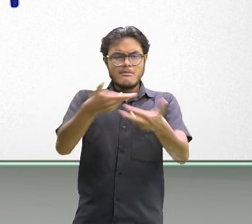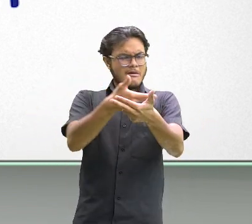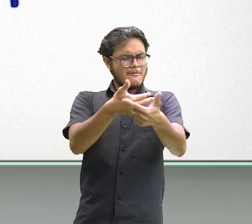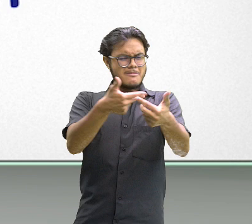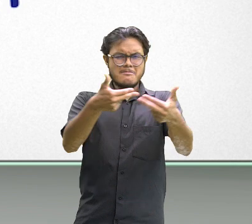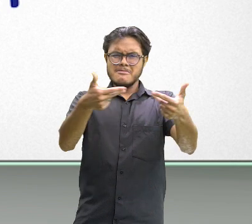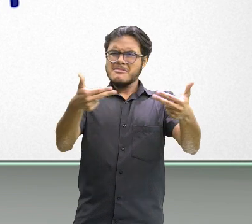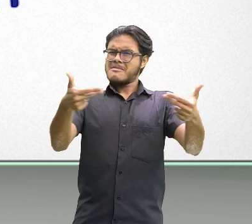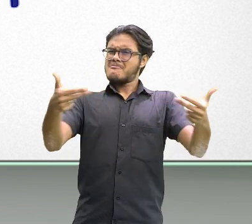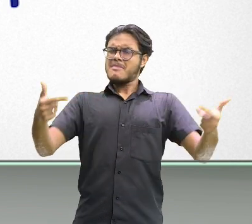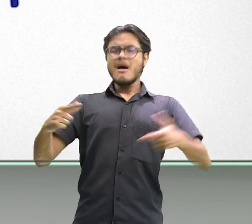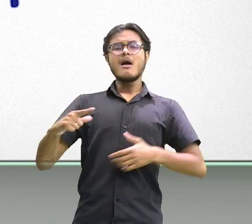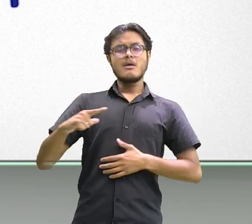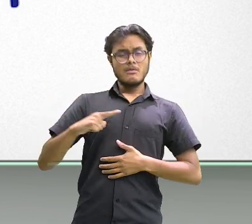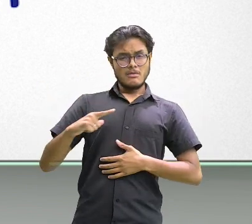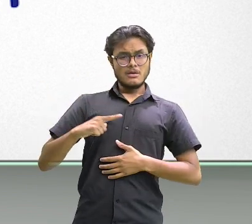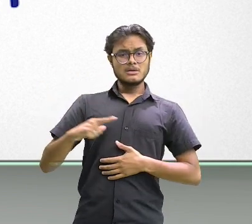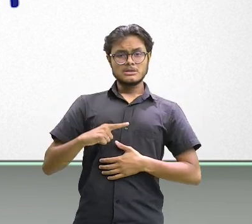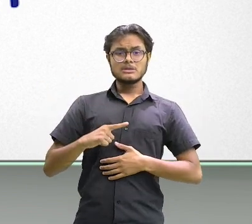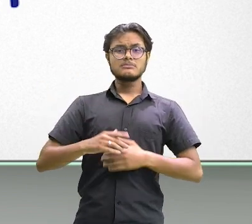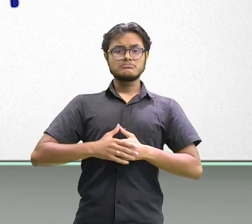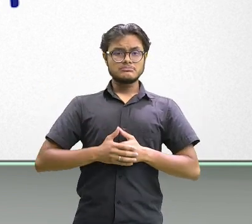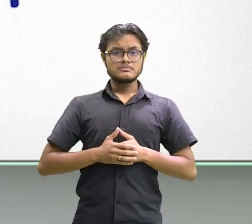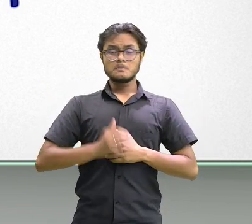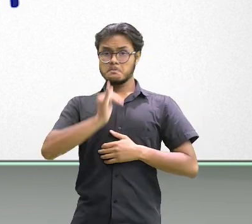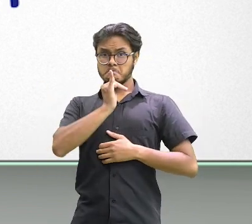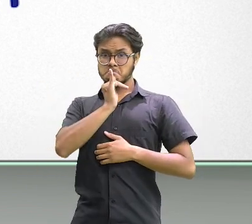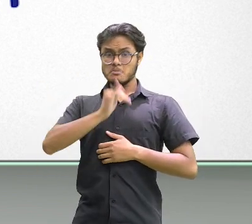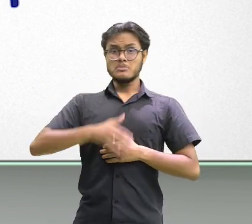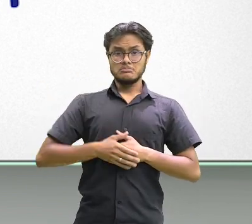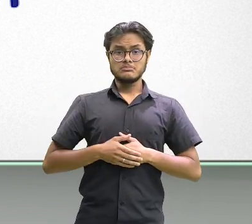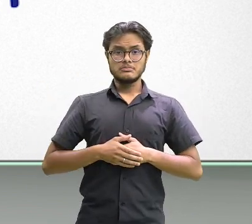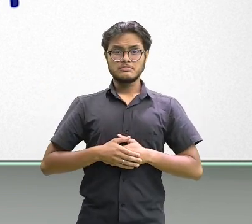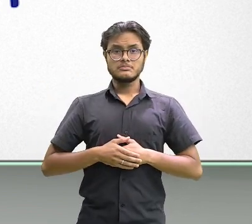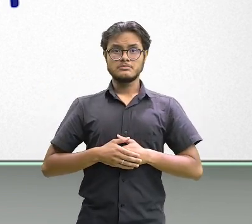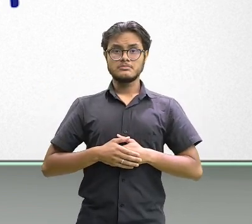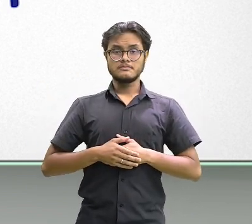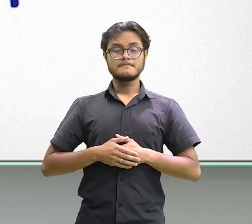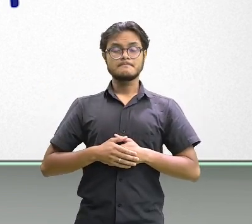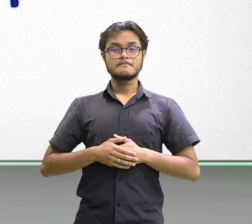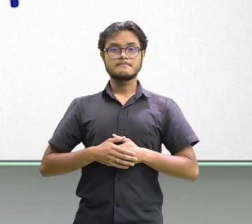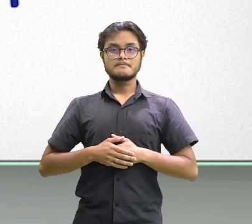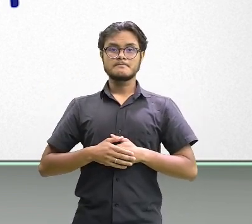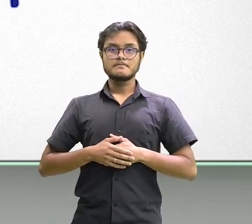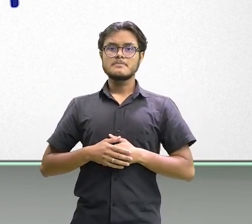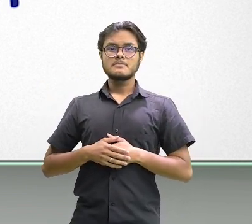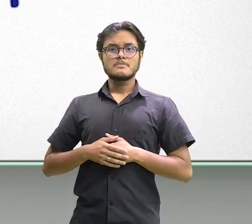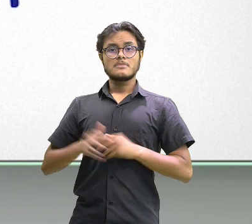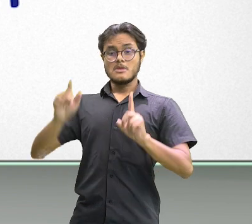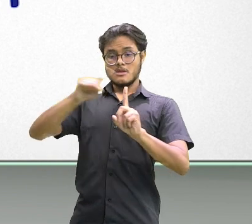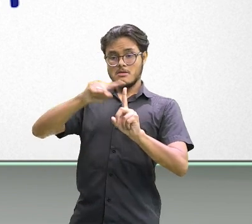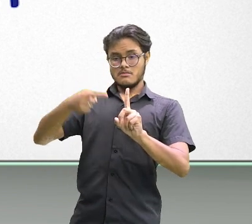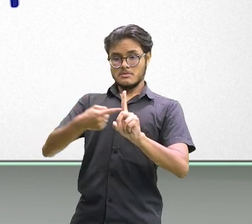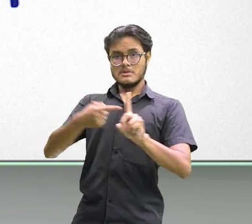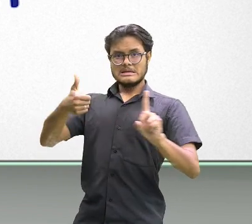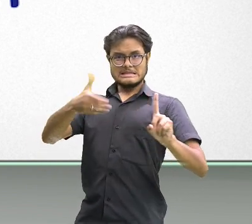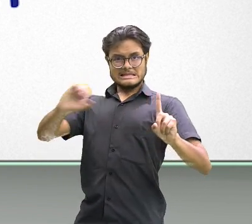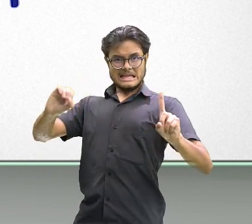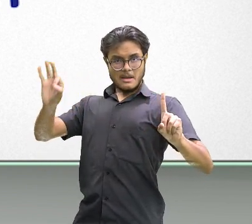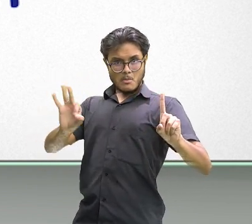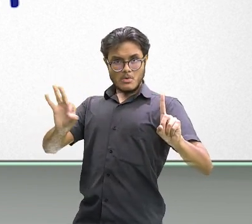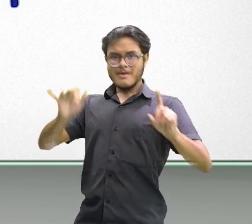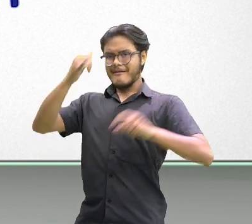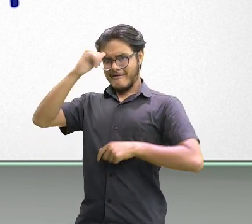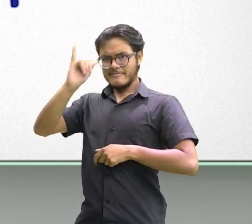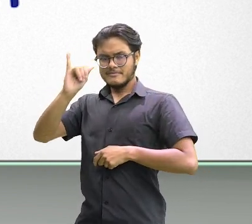tipos deles, que vão desde os que garantem praticamente o fim da fertilidade, como os métodos cirúrgicos, até